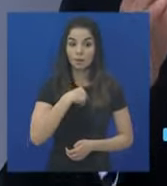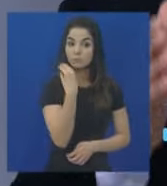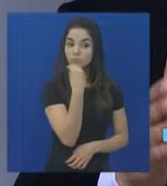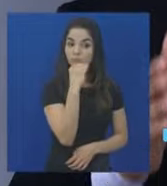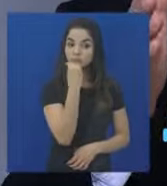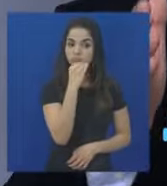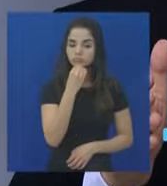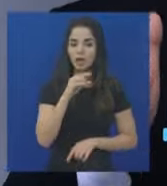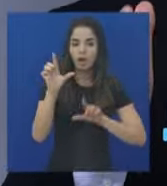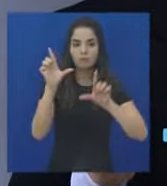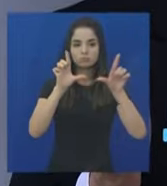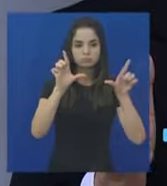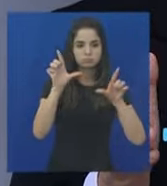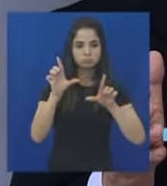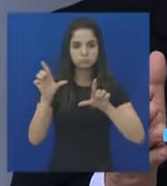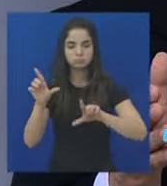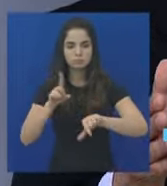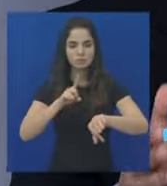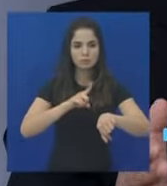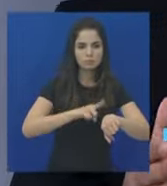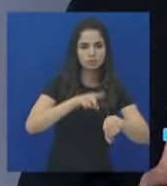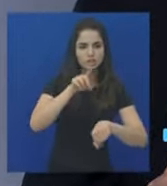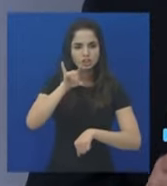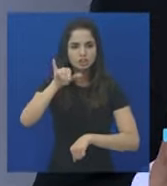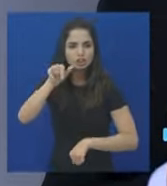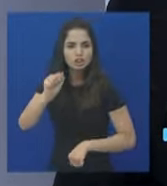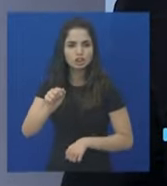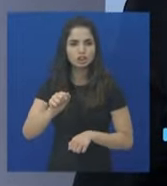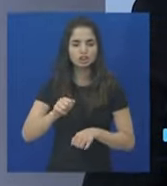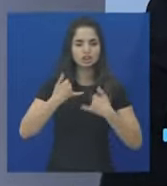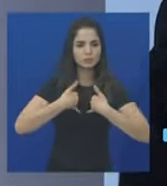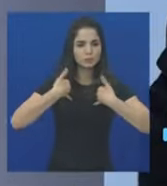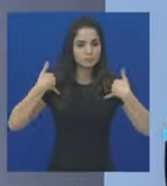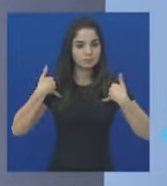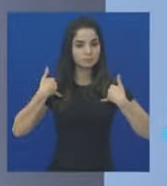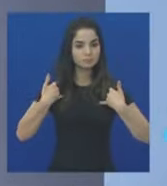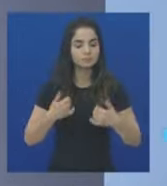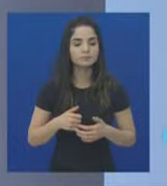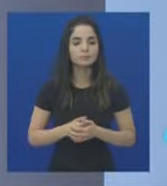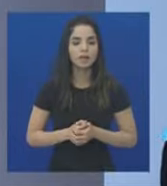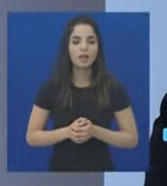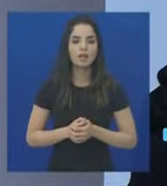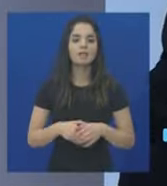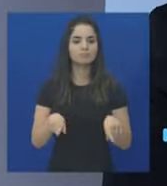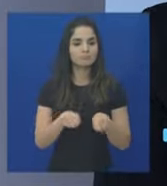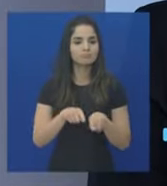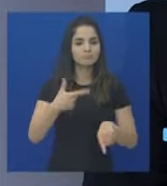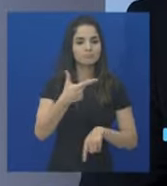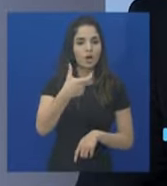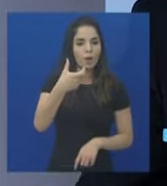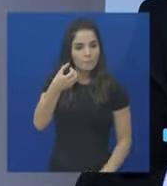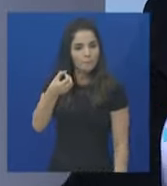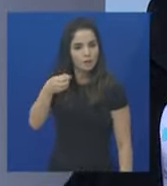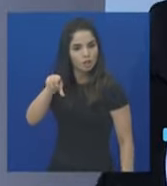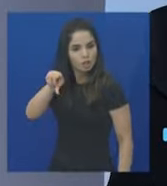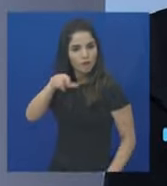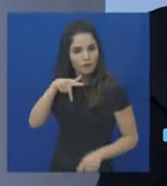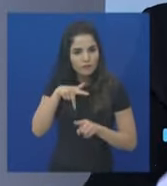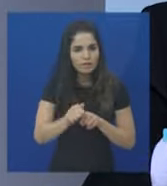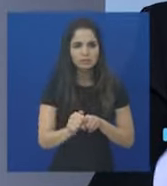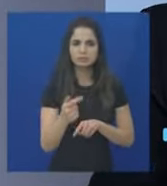um calendário oficial de eventos. Agora, com a crise, e eu tive essa crise em 2009 e ultrapassei. Eu estou